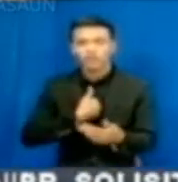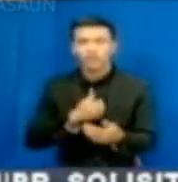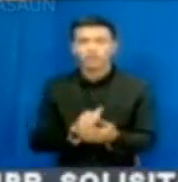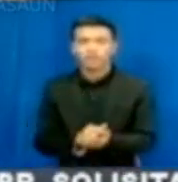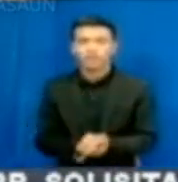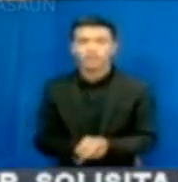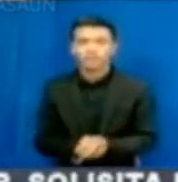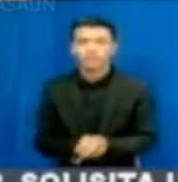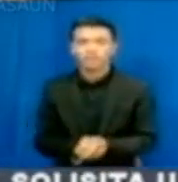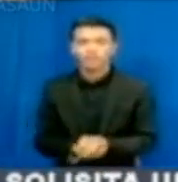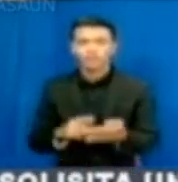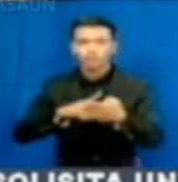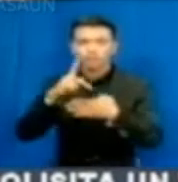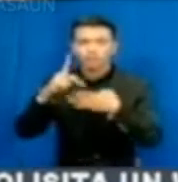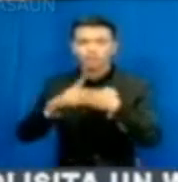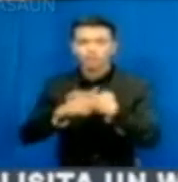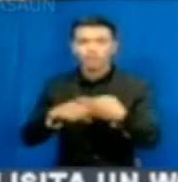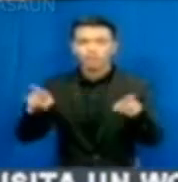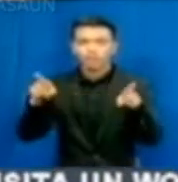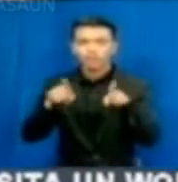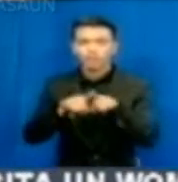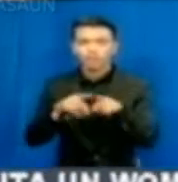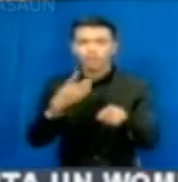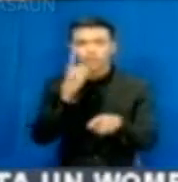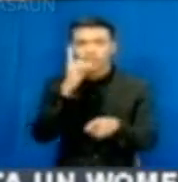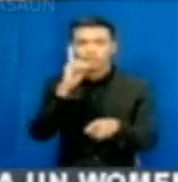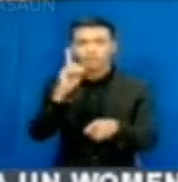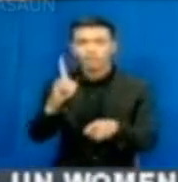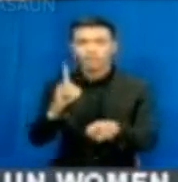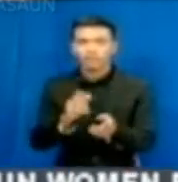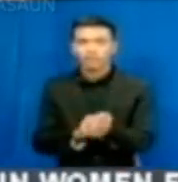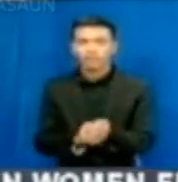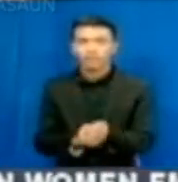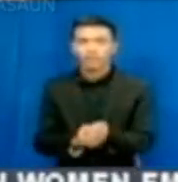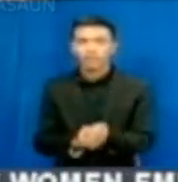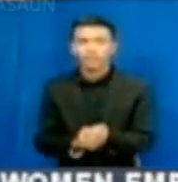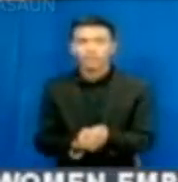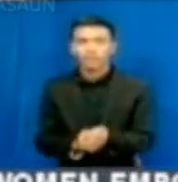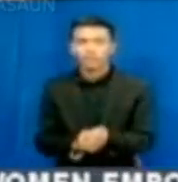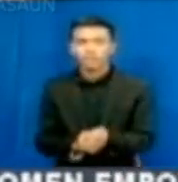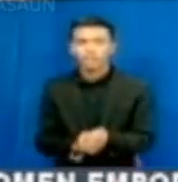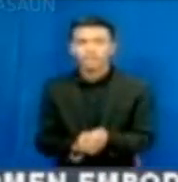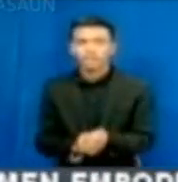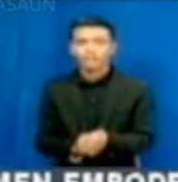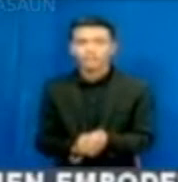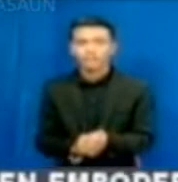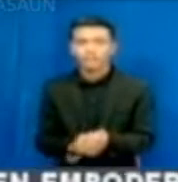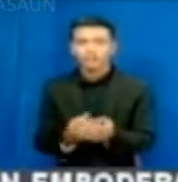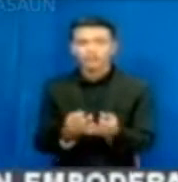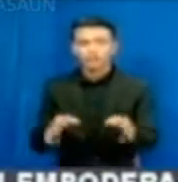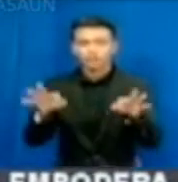Programme Ida Né Hane Samparte Ida Ita Bela At Tate Kade Se Target Ida Né Maka Albo